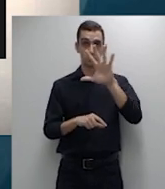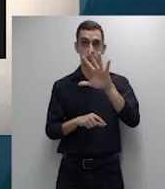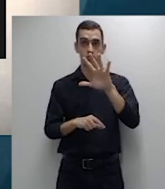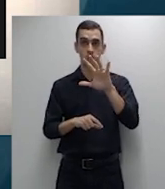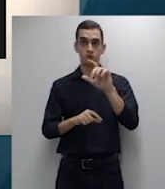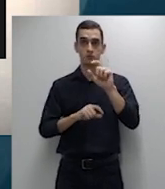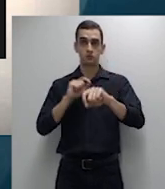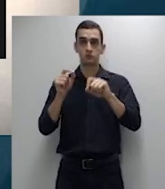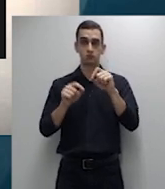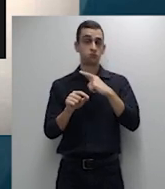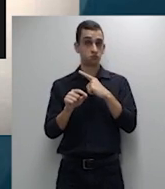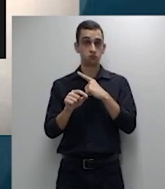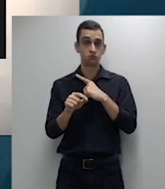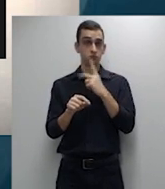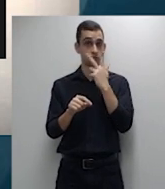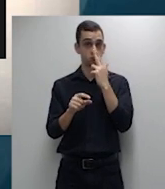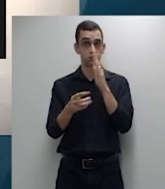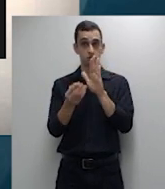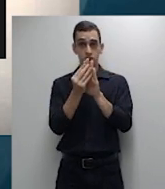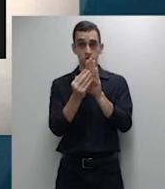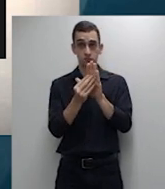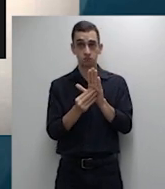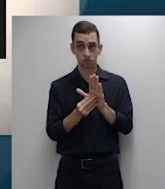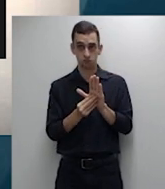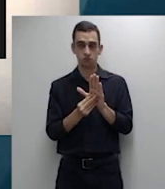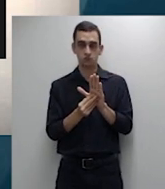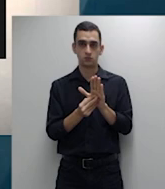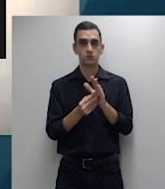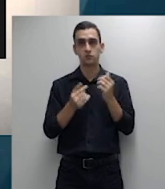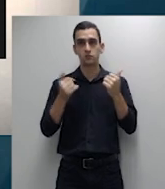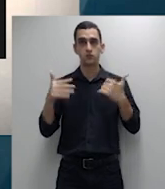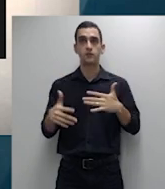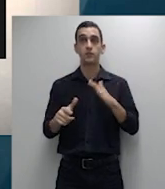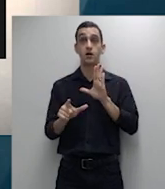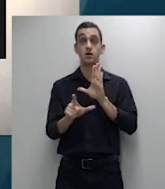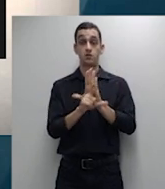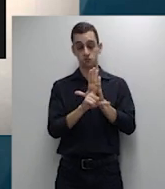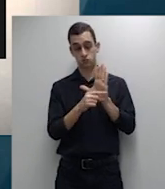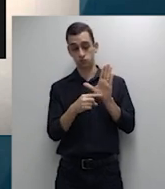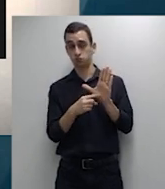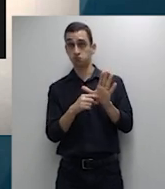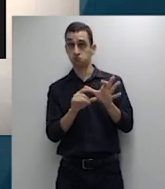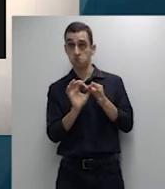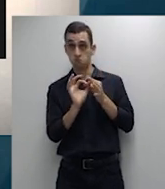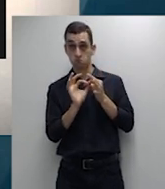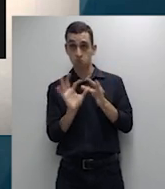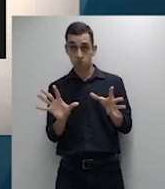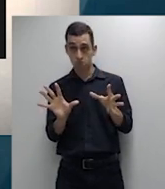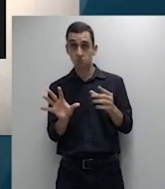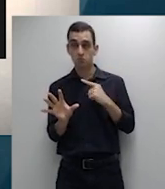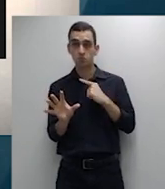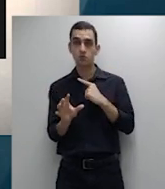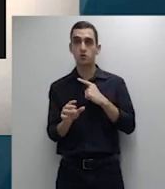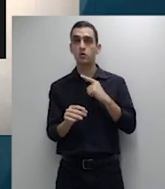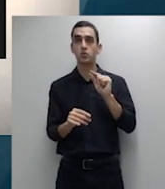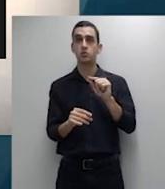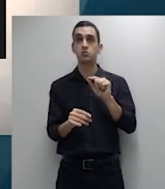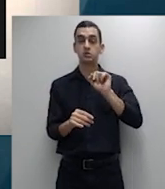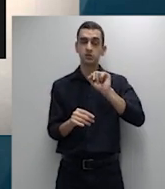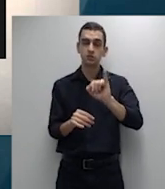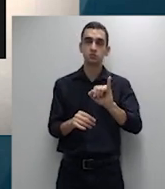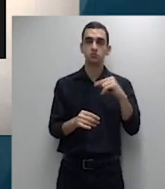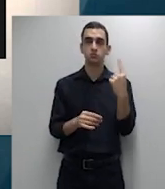tarifária eu falei permitiria se a gente pegar fazer uma